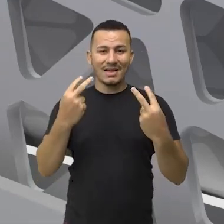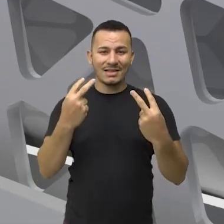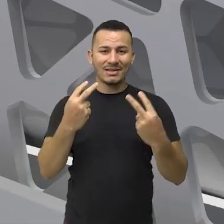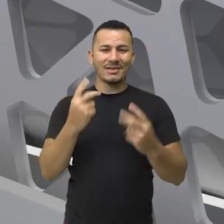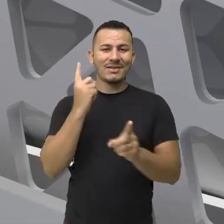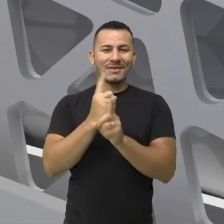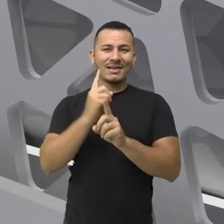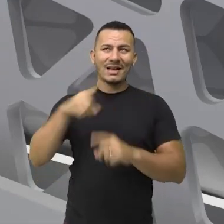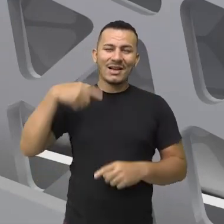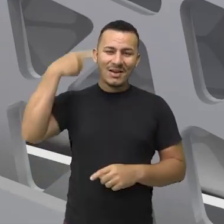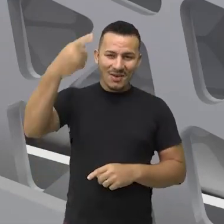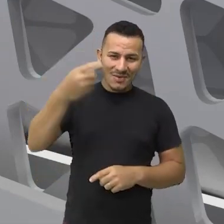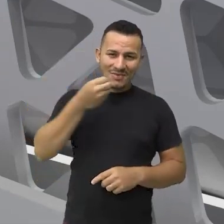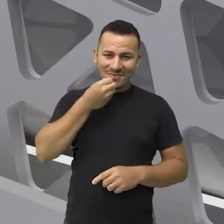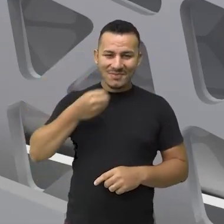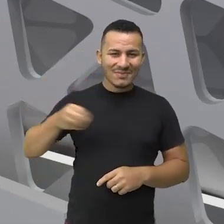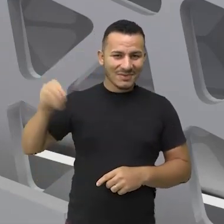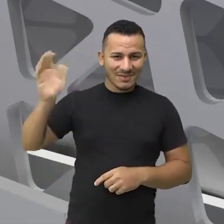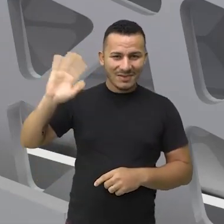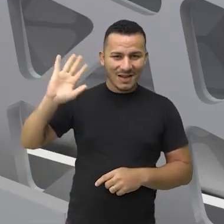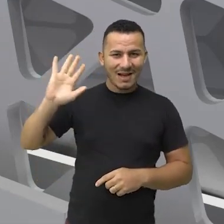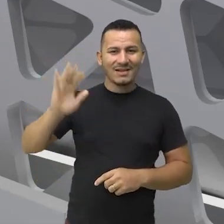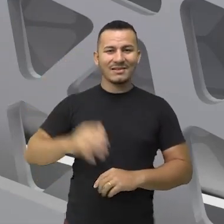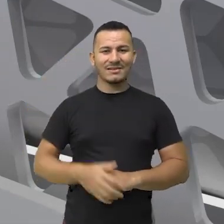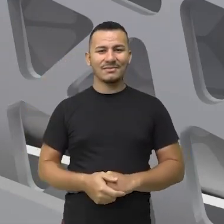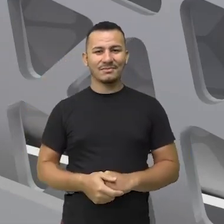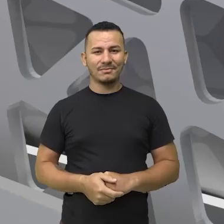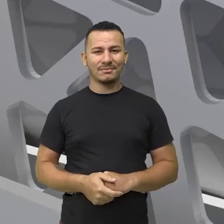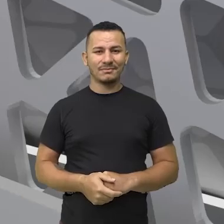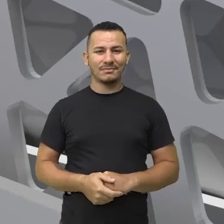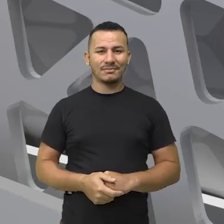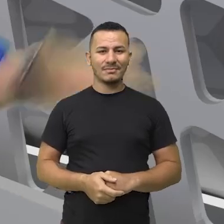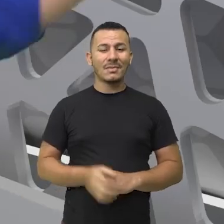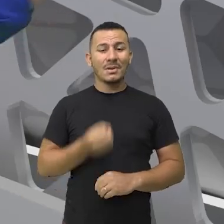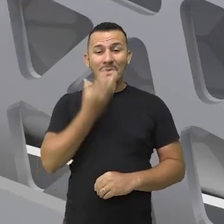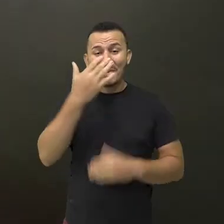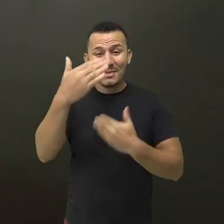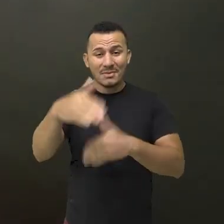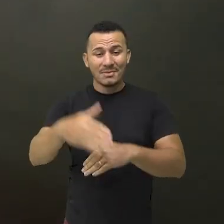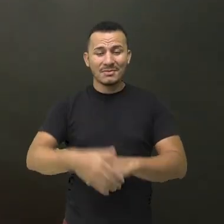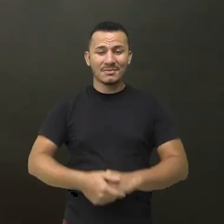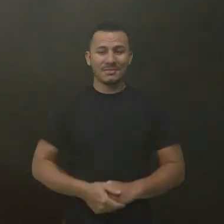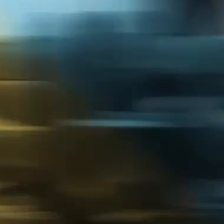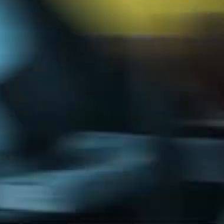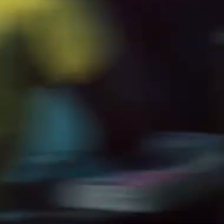até um próximo momento e boa avaliação!